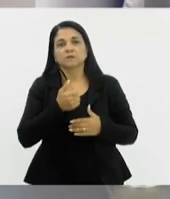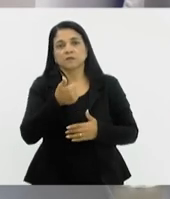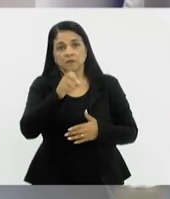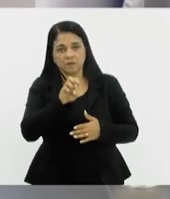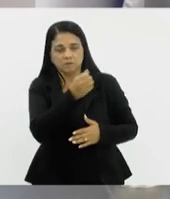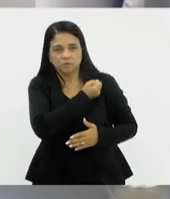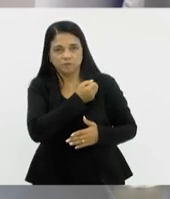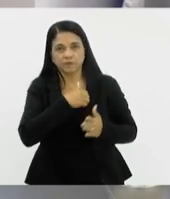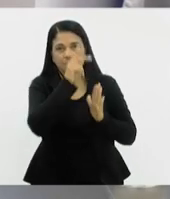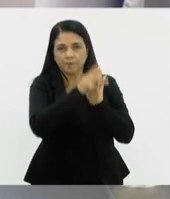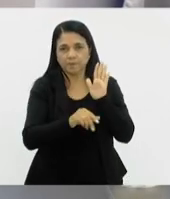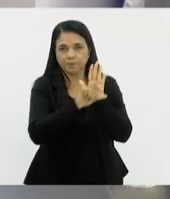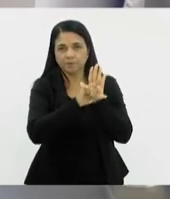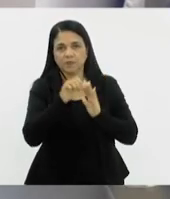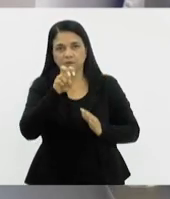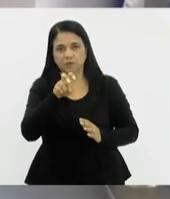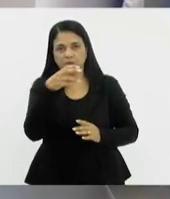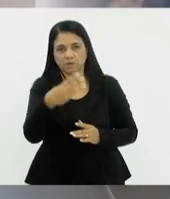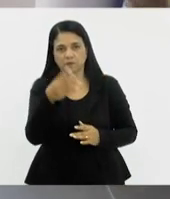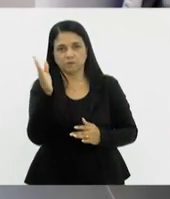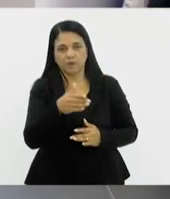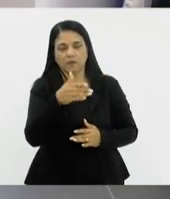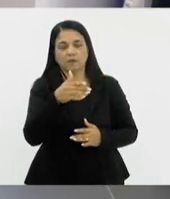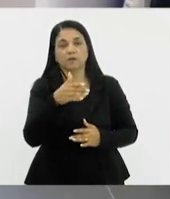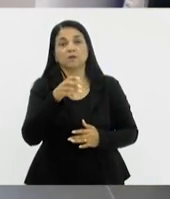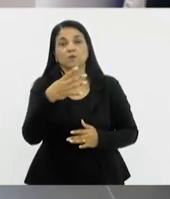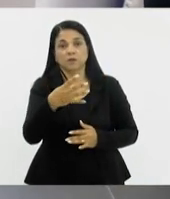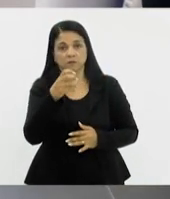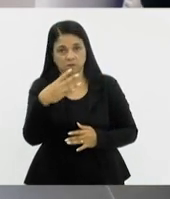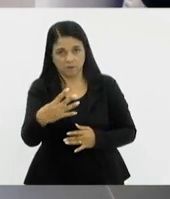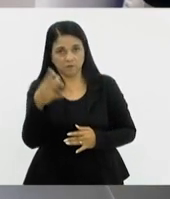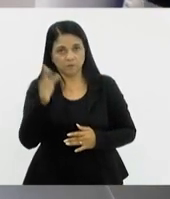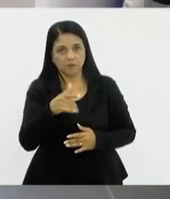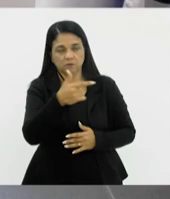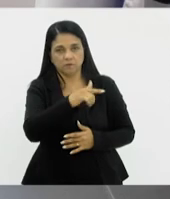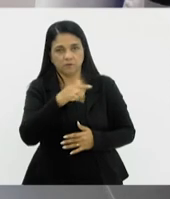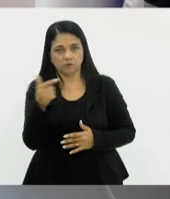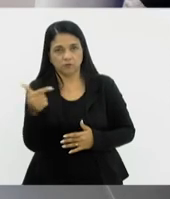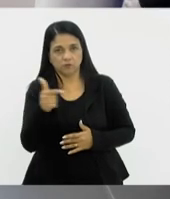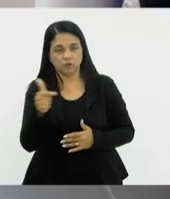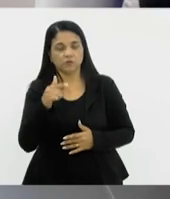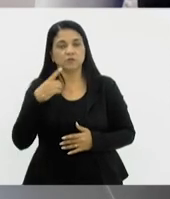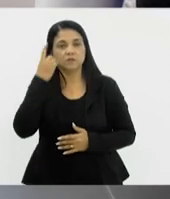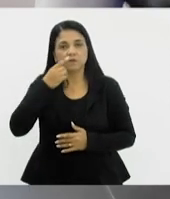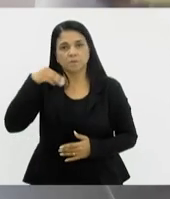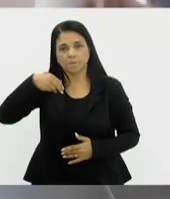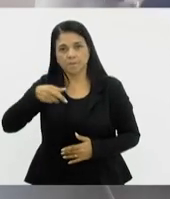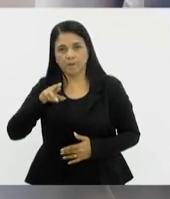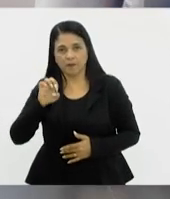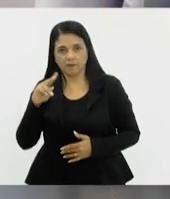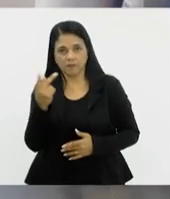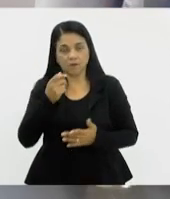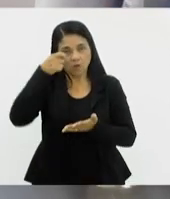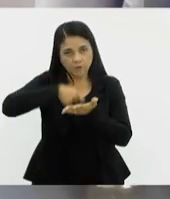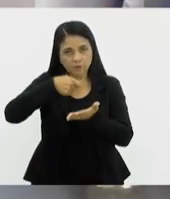da pauta. 5343 de 22. PL de autoria da deputada Marta Rocha, que dispõe sobre obrigatoriedade de os proprietários de